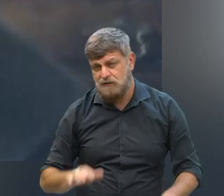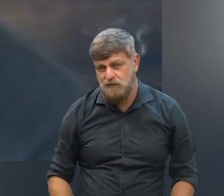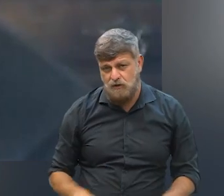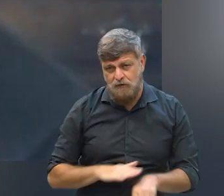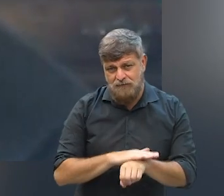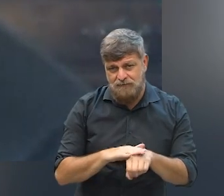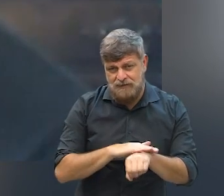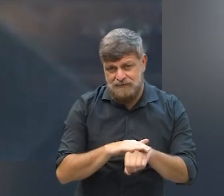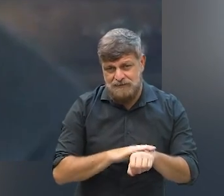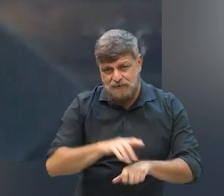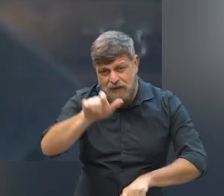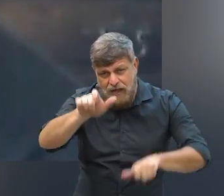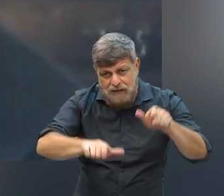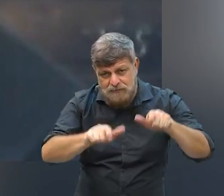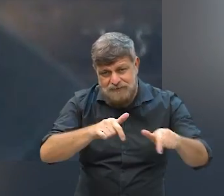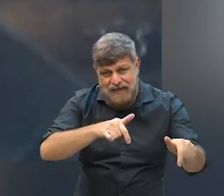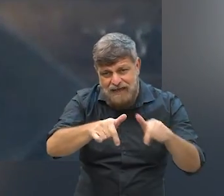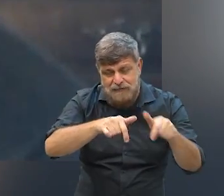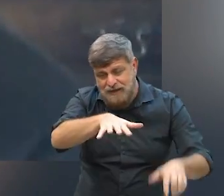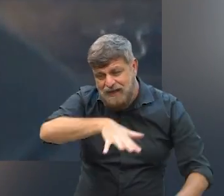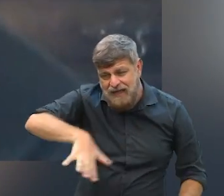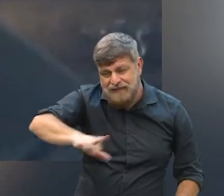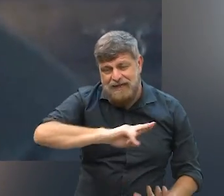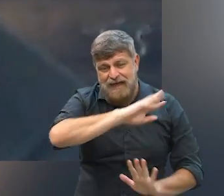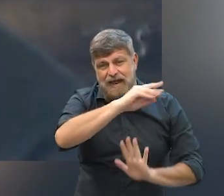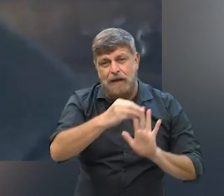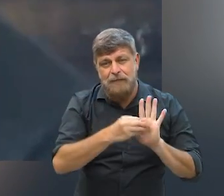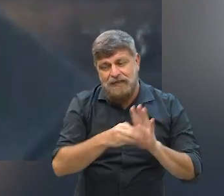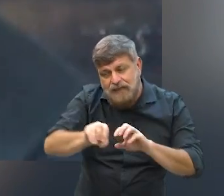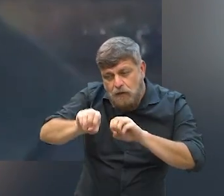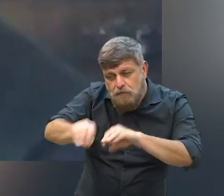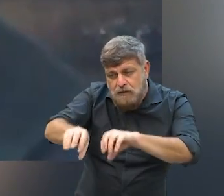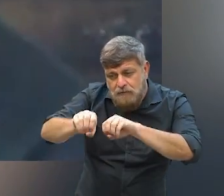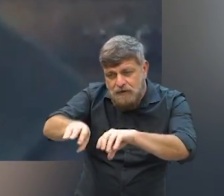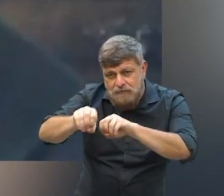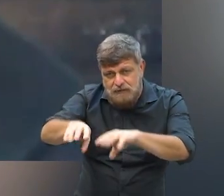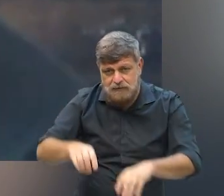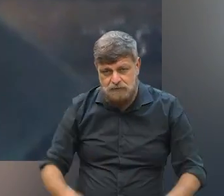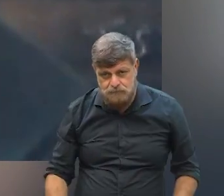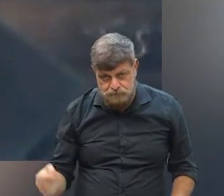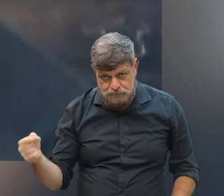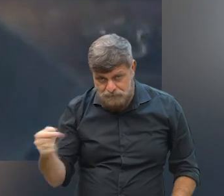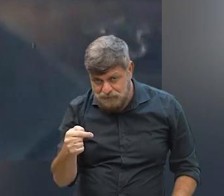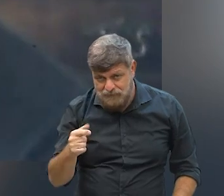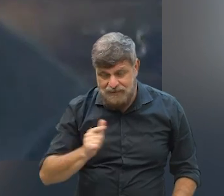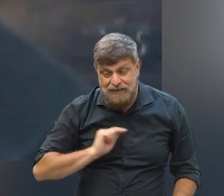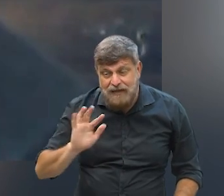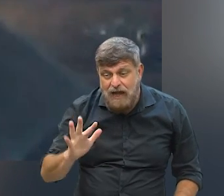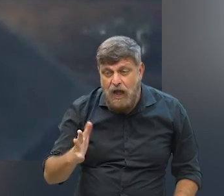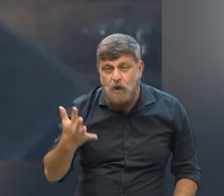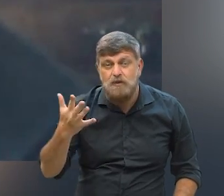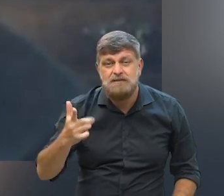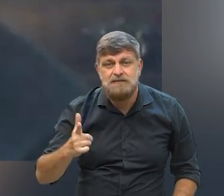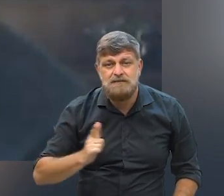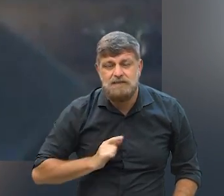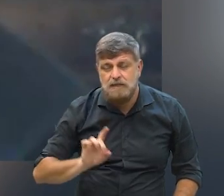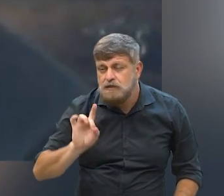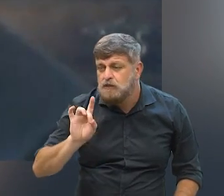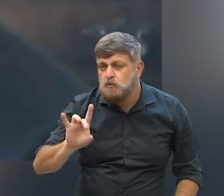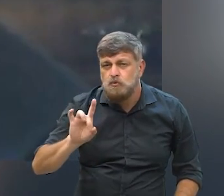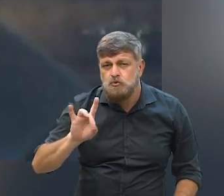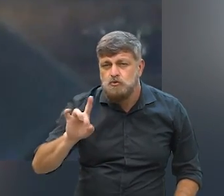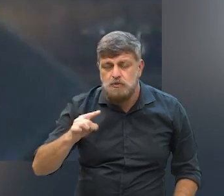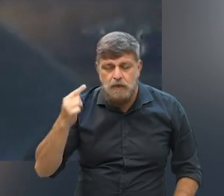da educação ambiental. Conversei com eles outro dia. A educação ambiental tem que acontecer não